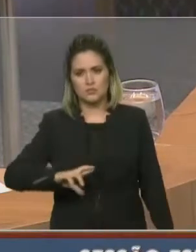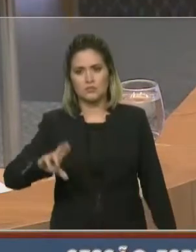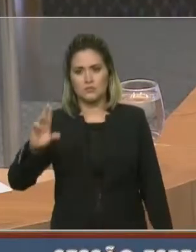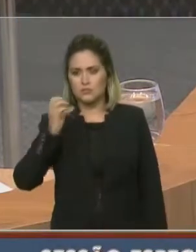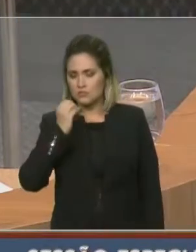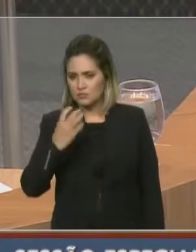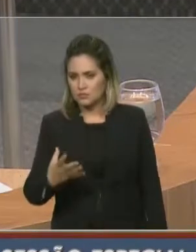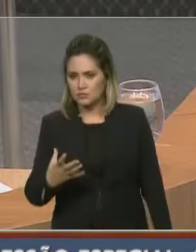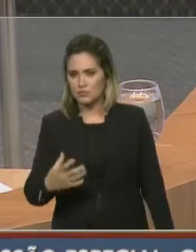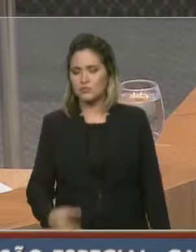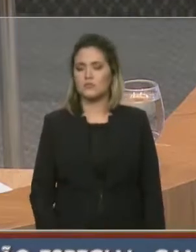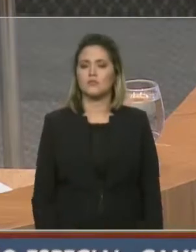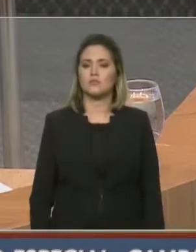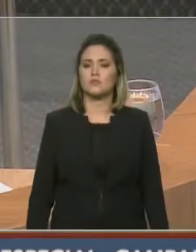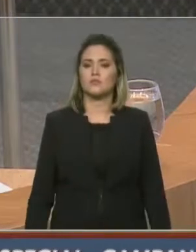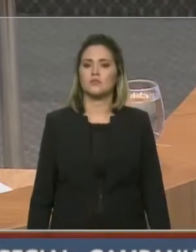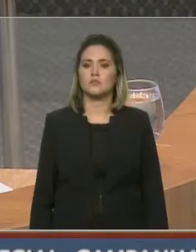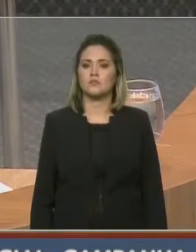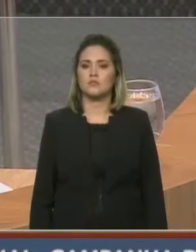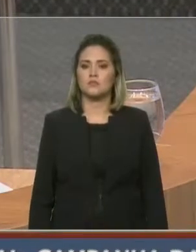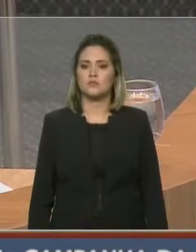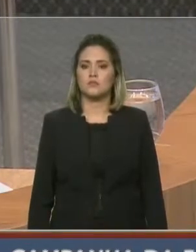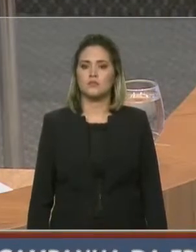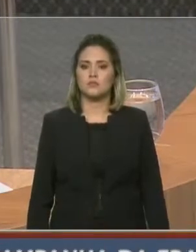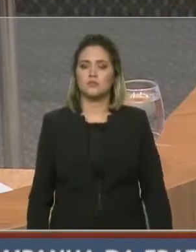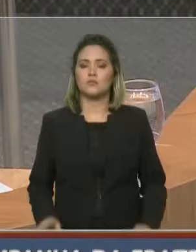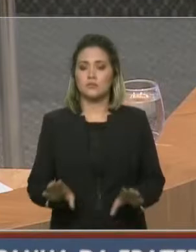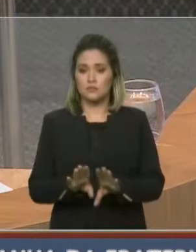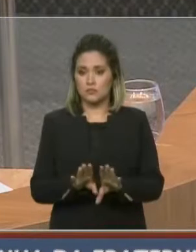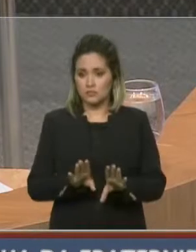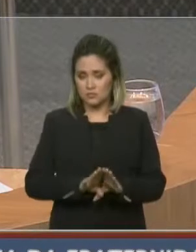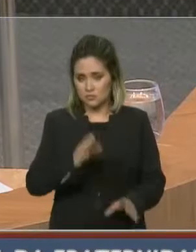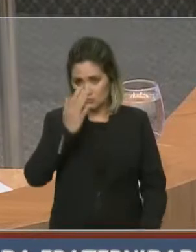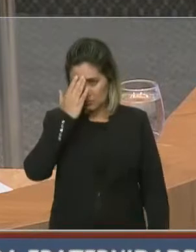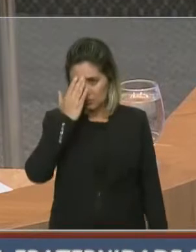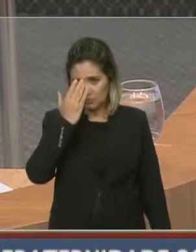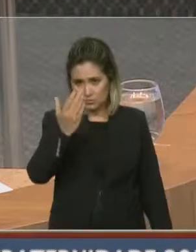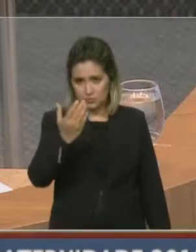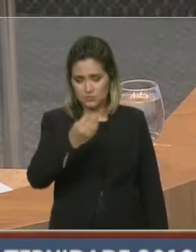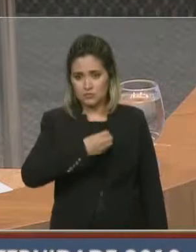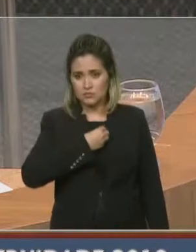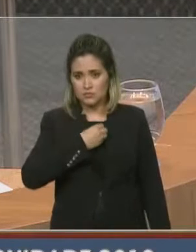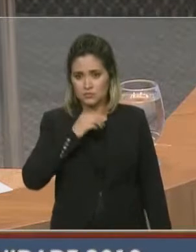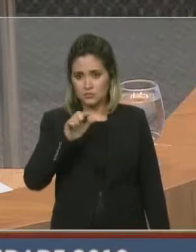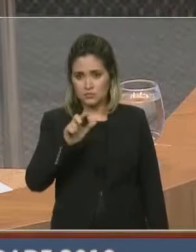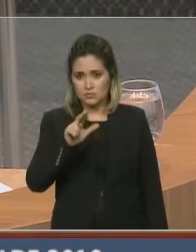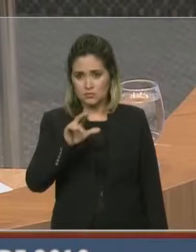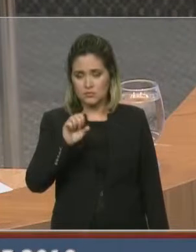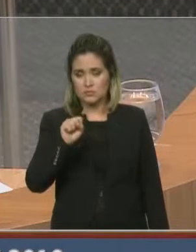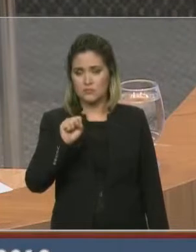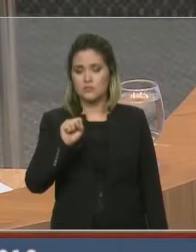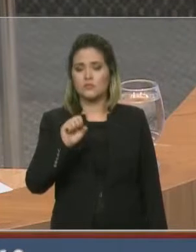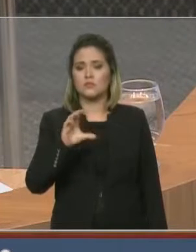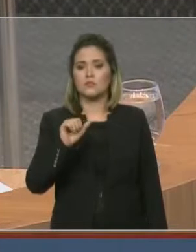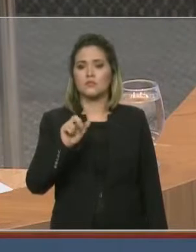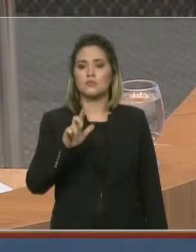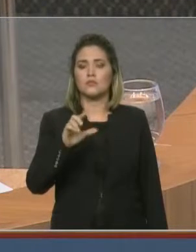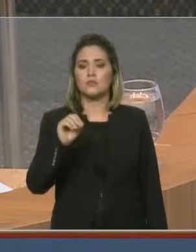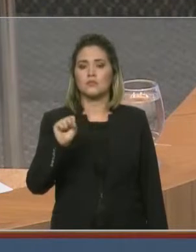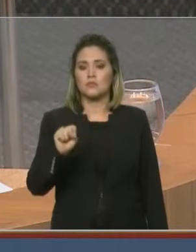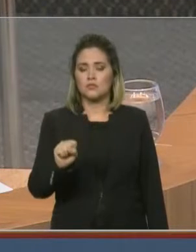Antônio. Também agradecer a presença do padre Luiz Carlos,